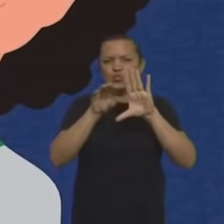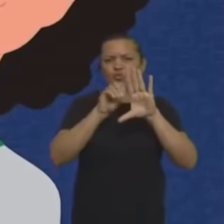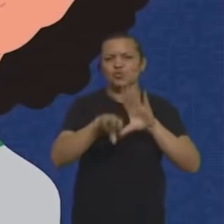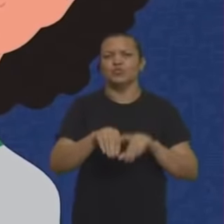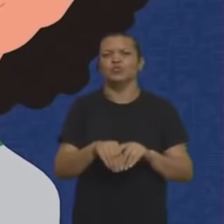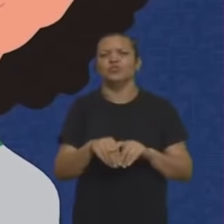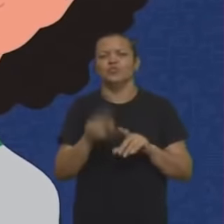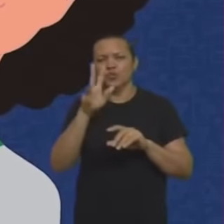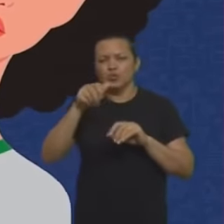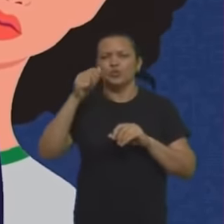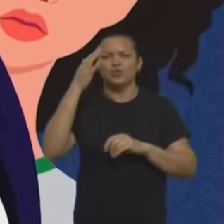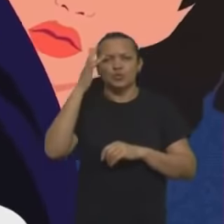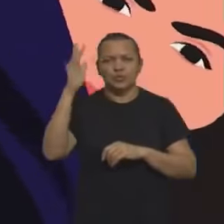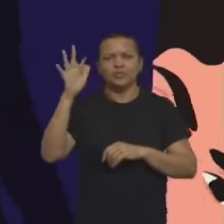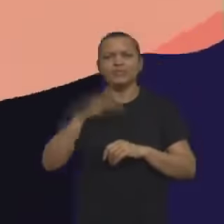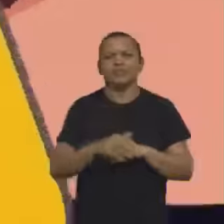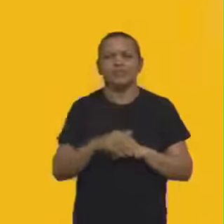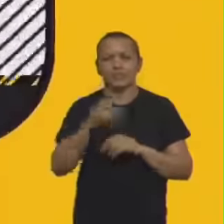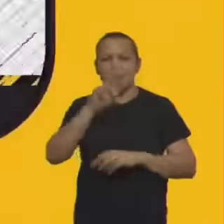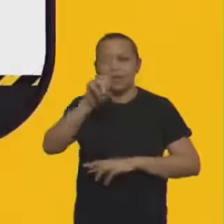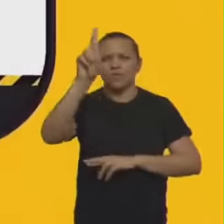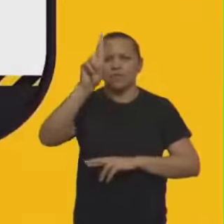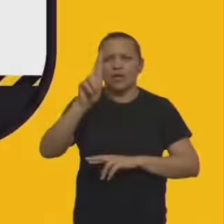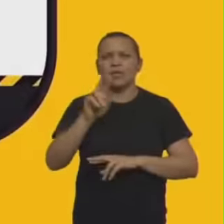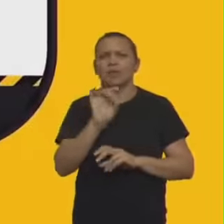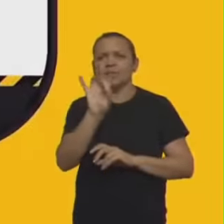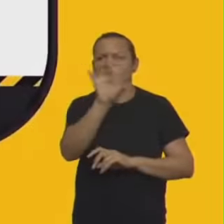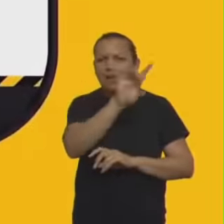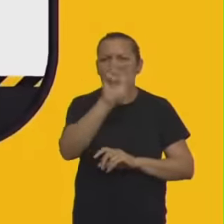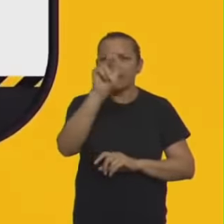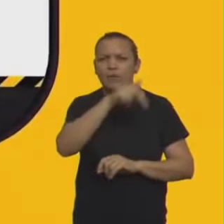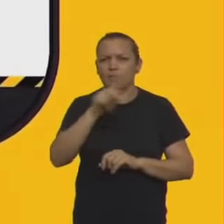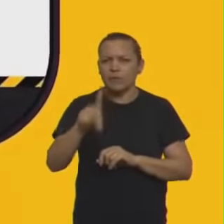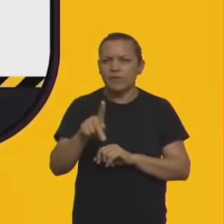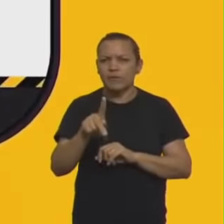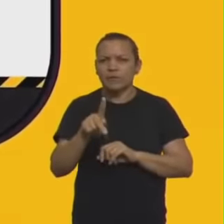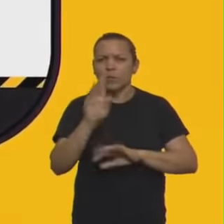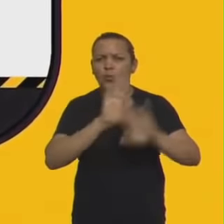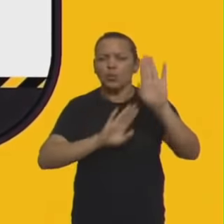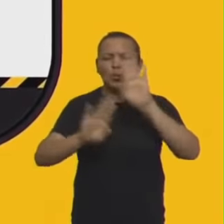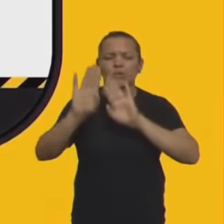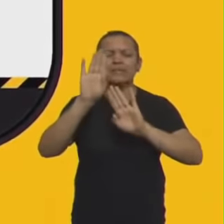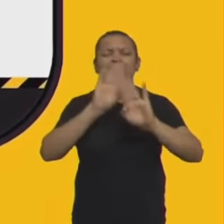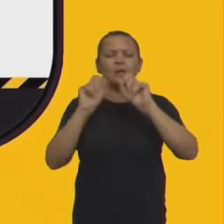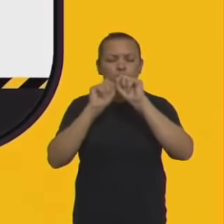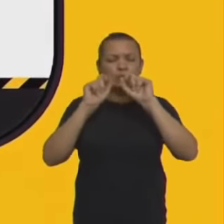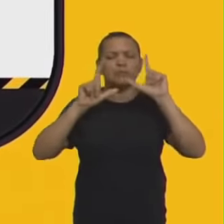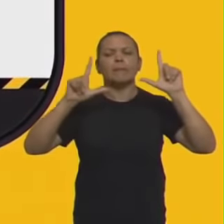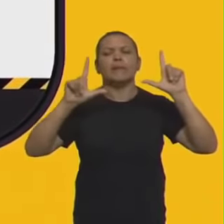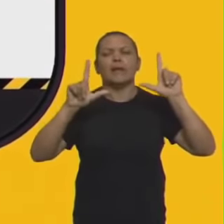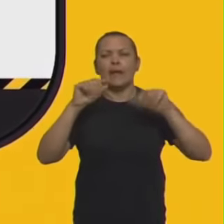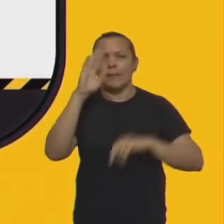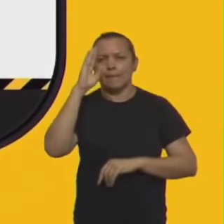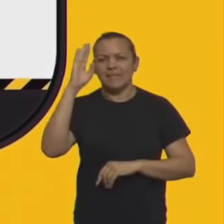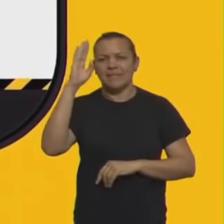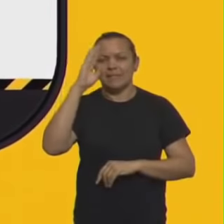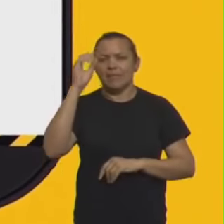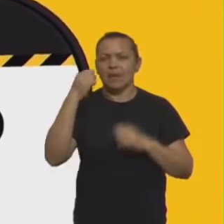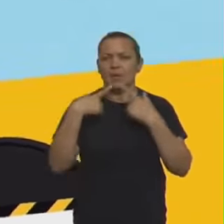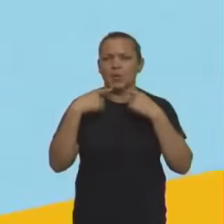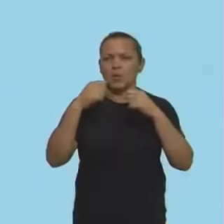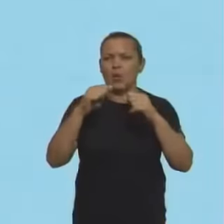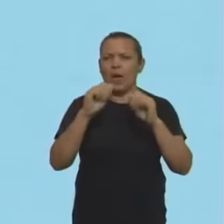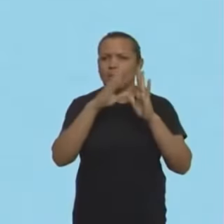mesmo. Já pensou na responsabilidade que isso implica? Então, todo cuidado é pouco, principalmente com a linguagem